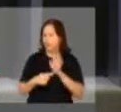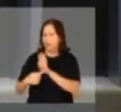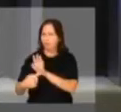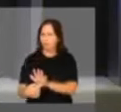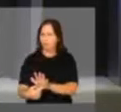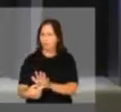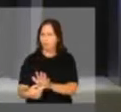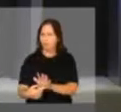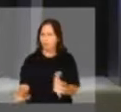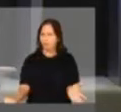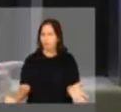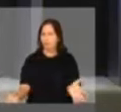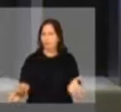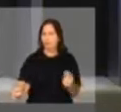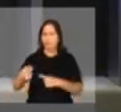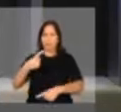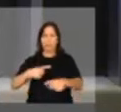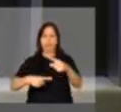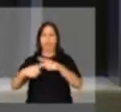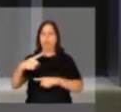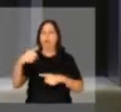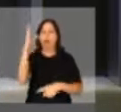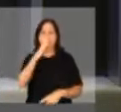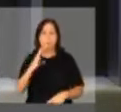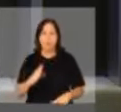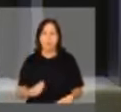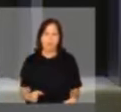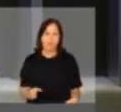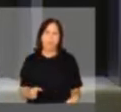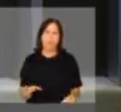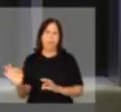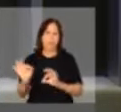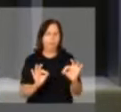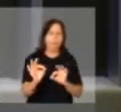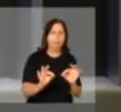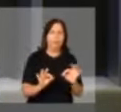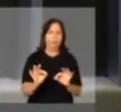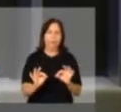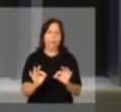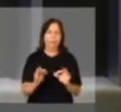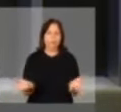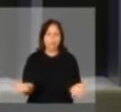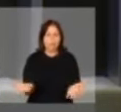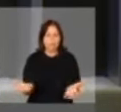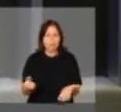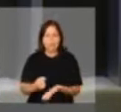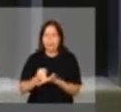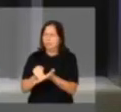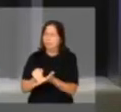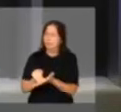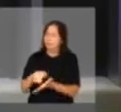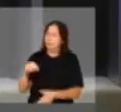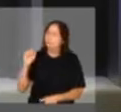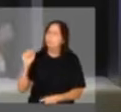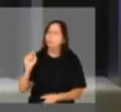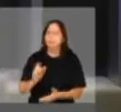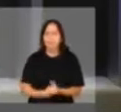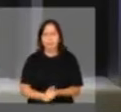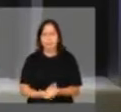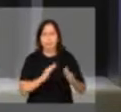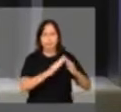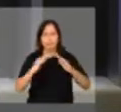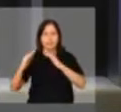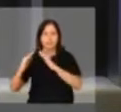inaugurou? Nenhuma. Quantas mulheres ele respeitou? Nenhuma. Portanto, o vizinho do assassino da Marielle